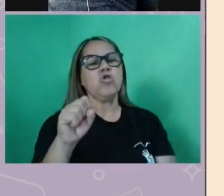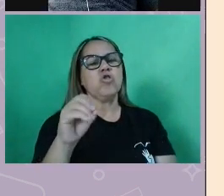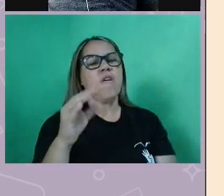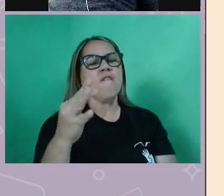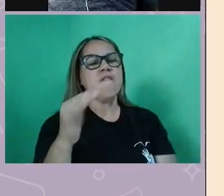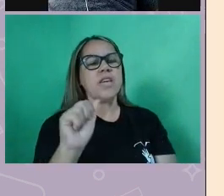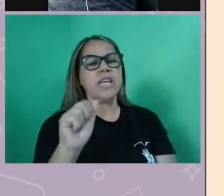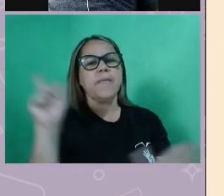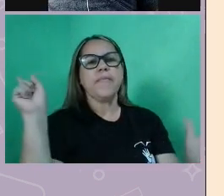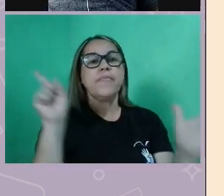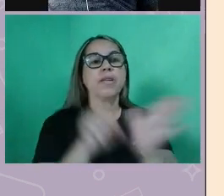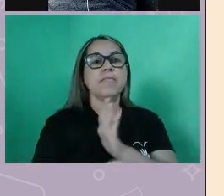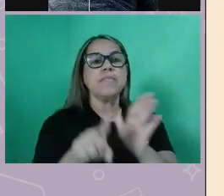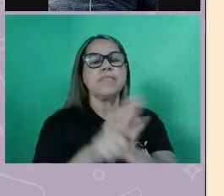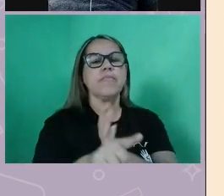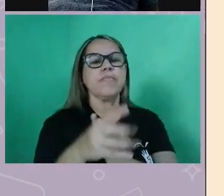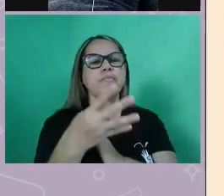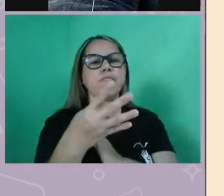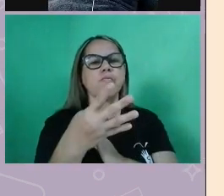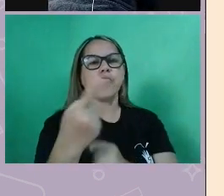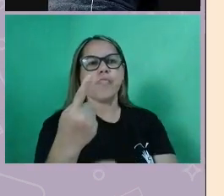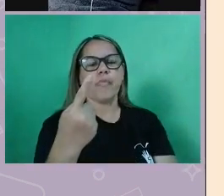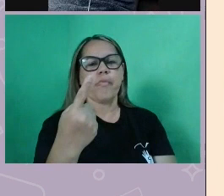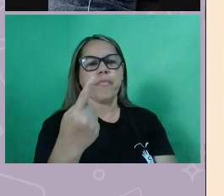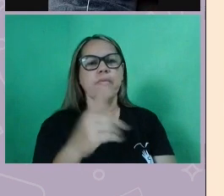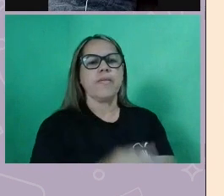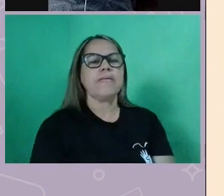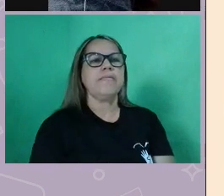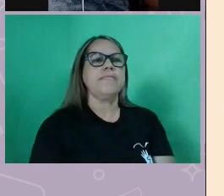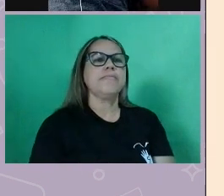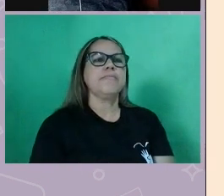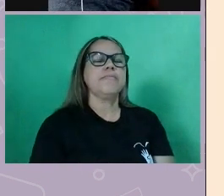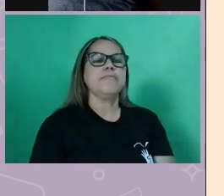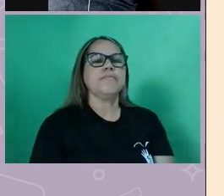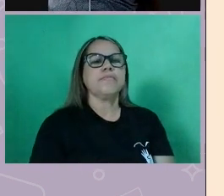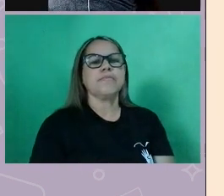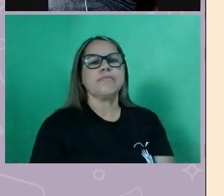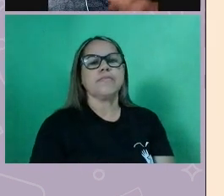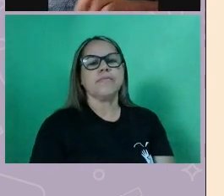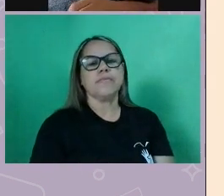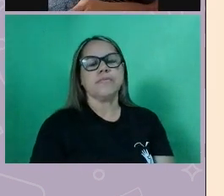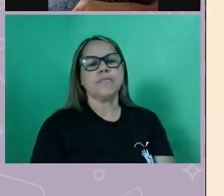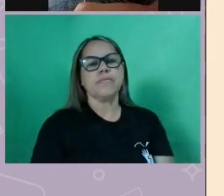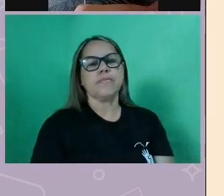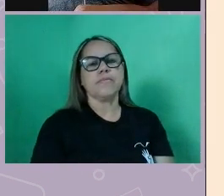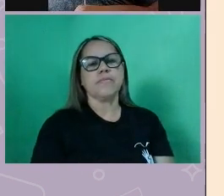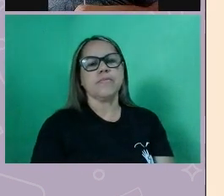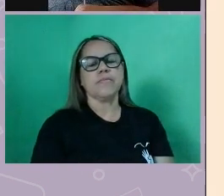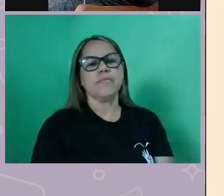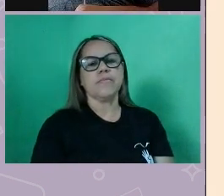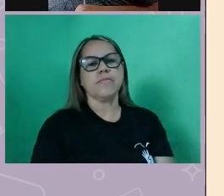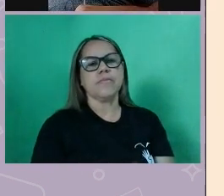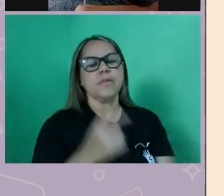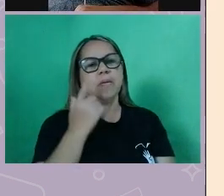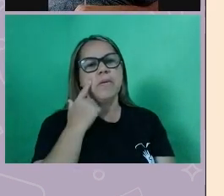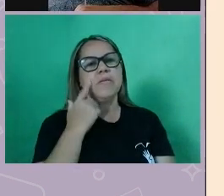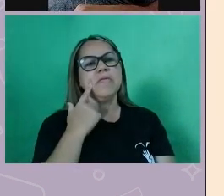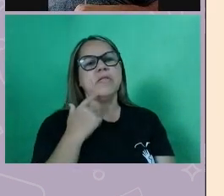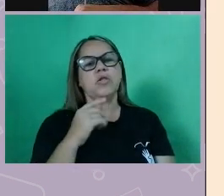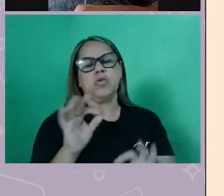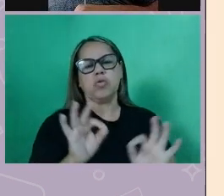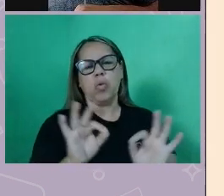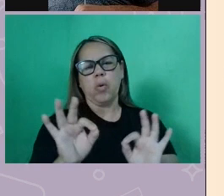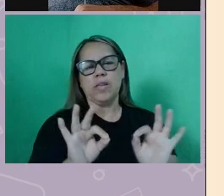questão 41 não é vamos lá deixa eu só enquadrar aqui direitinho